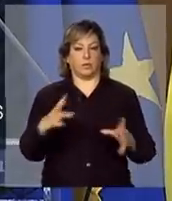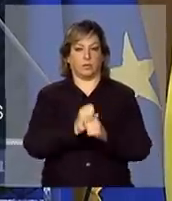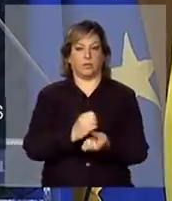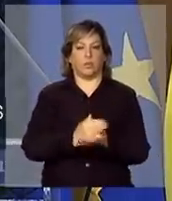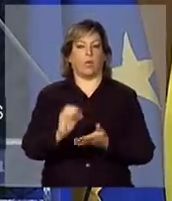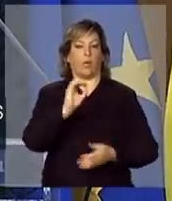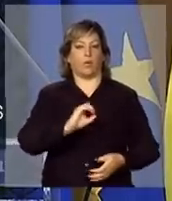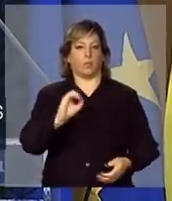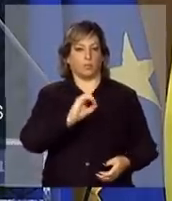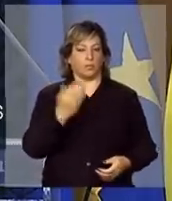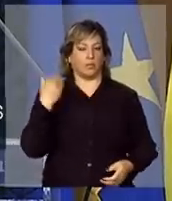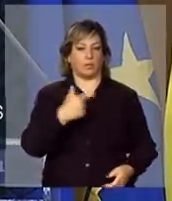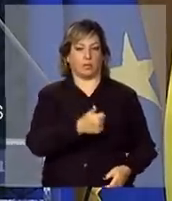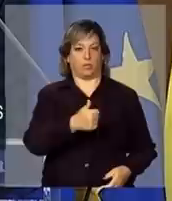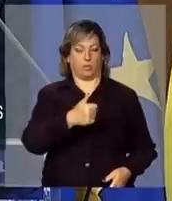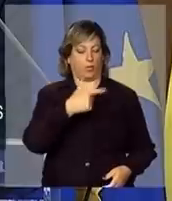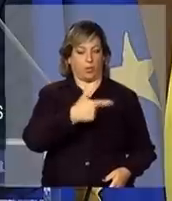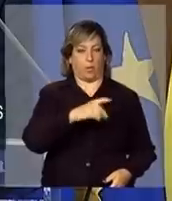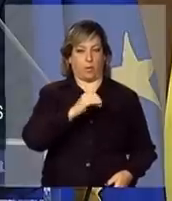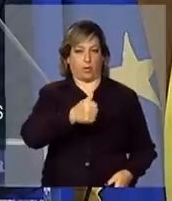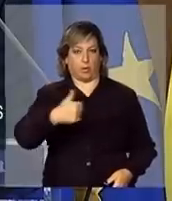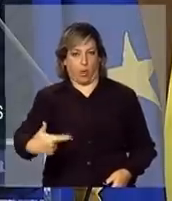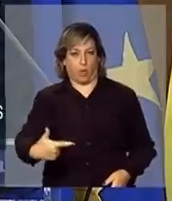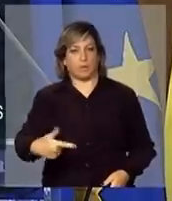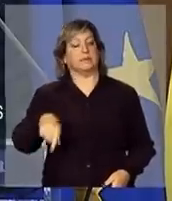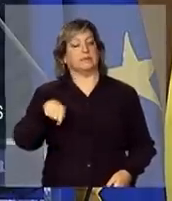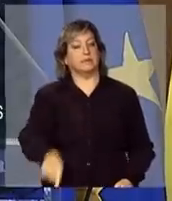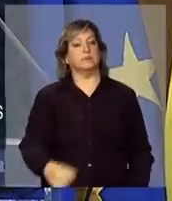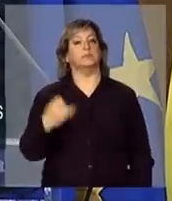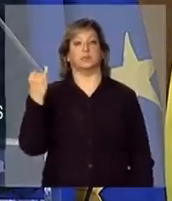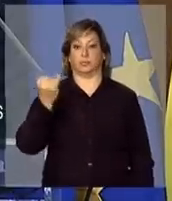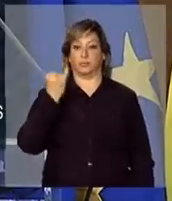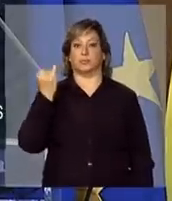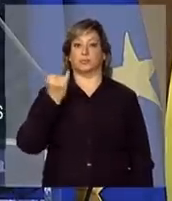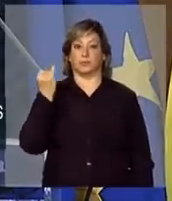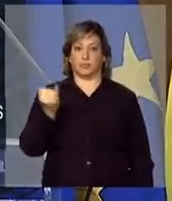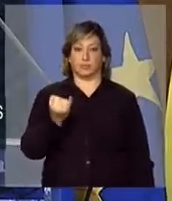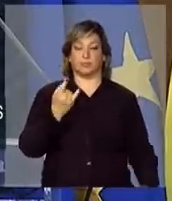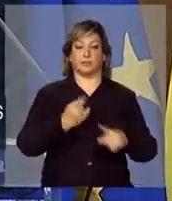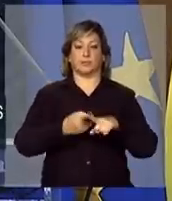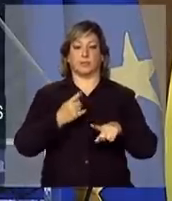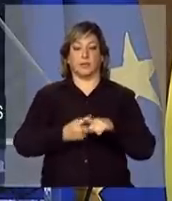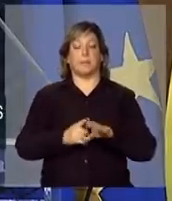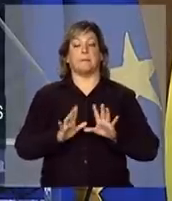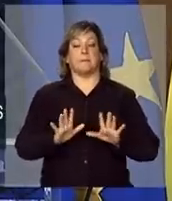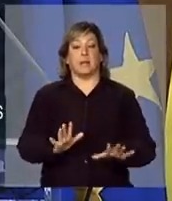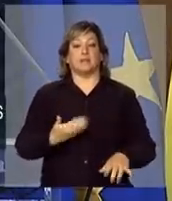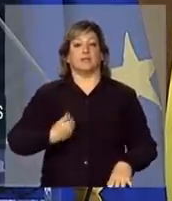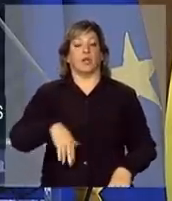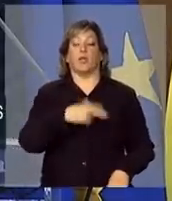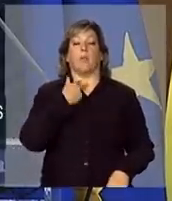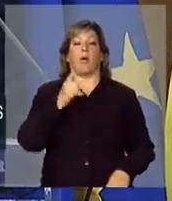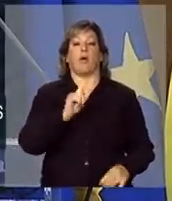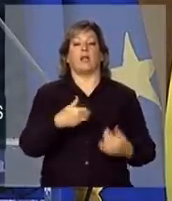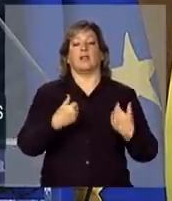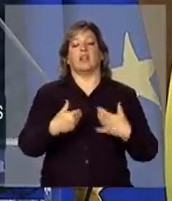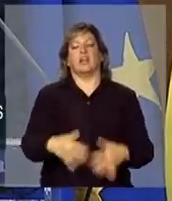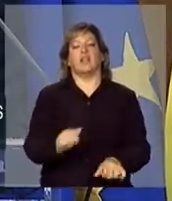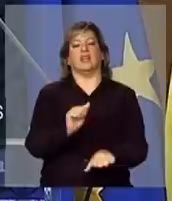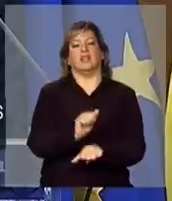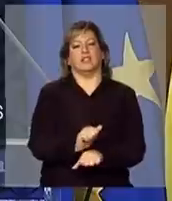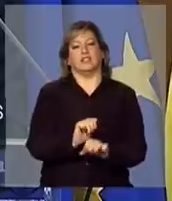2012. São medidas importantes. No entanto, não deveríamos nos acomodar e